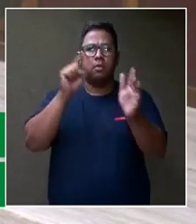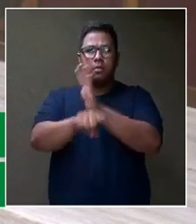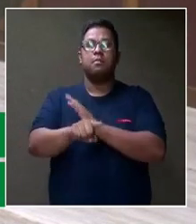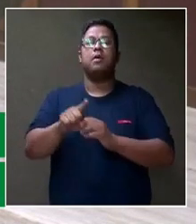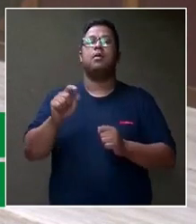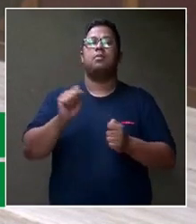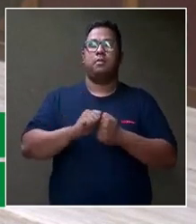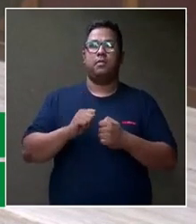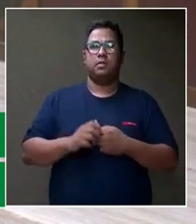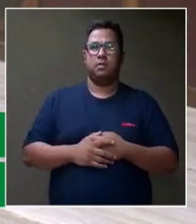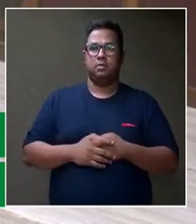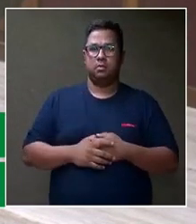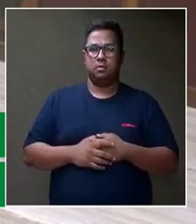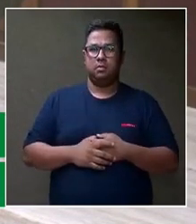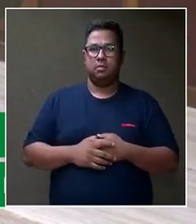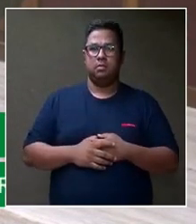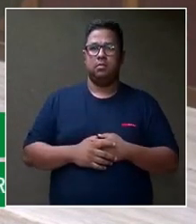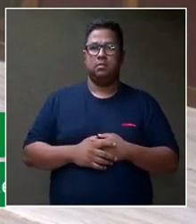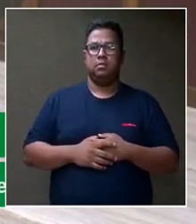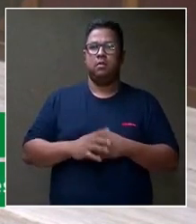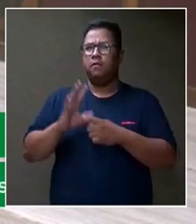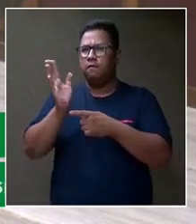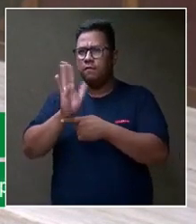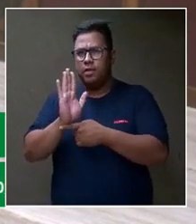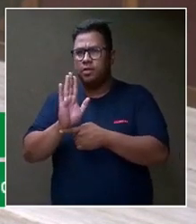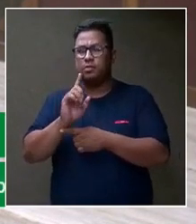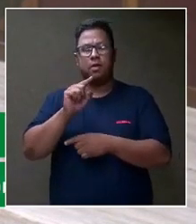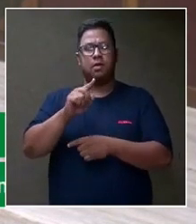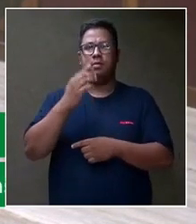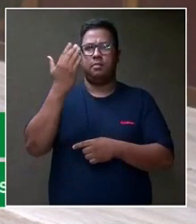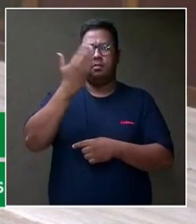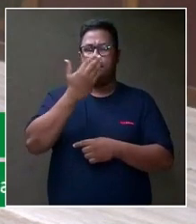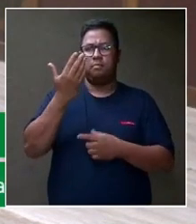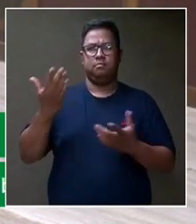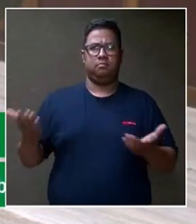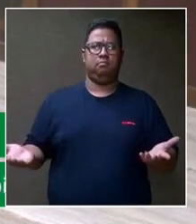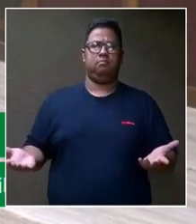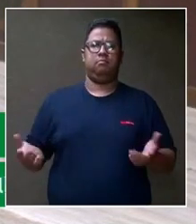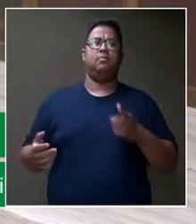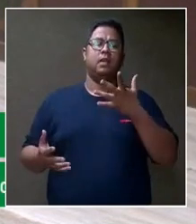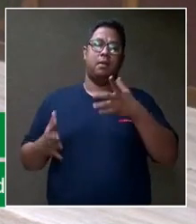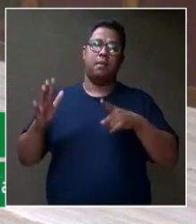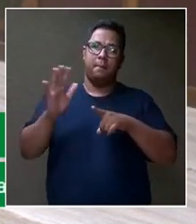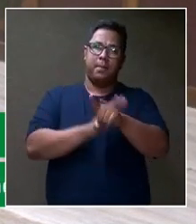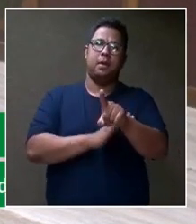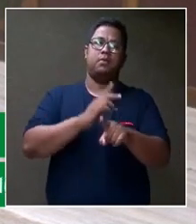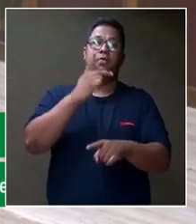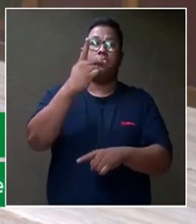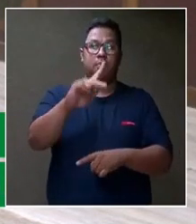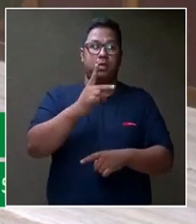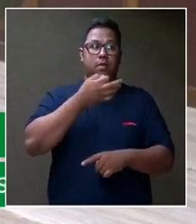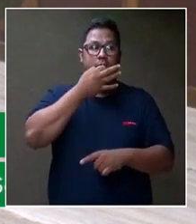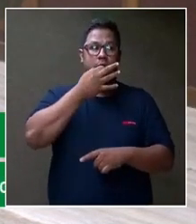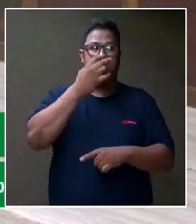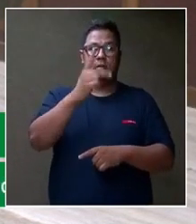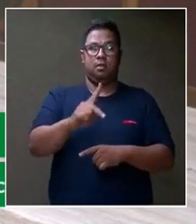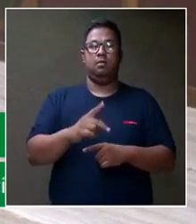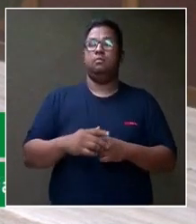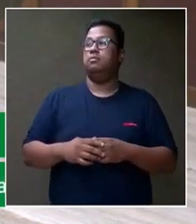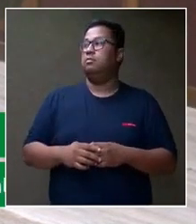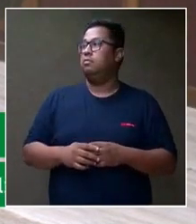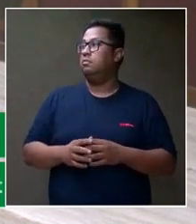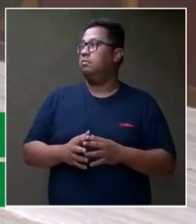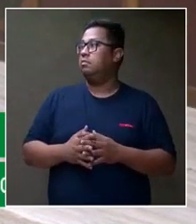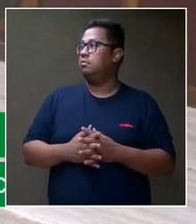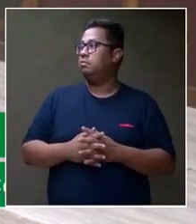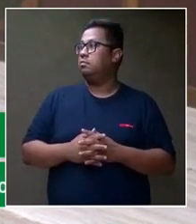pergunta para fazer. Não, mas os vídeos, ela não está nos vídeos. Ele quer fazer uma pergunta sobre um ponto específico de um depoimento. Nós vamos